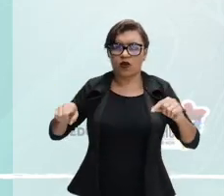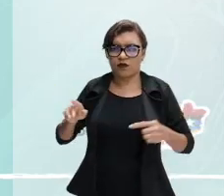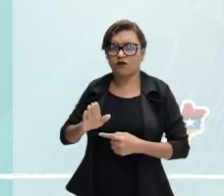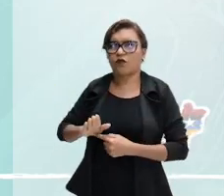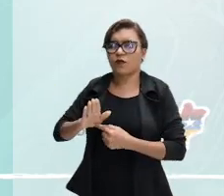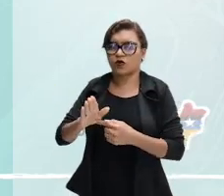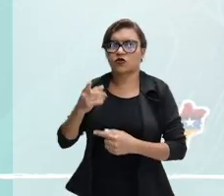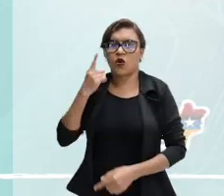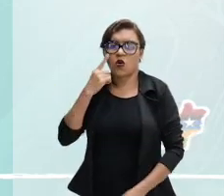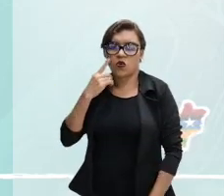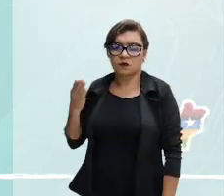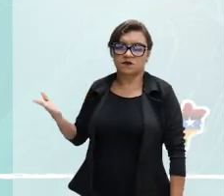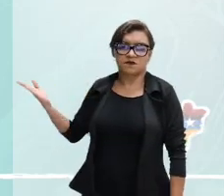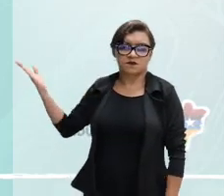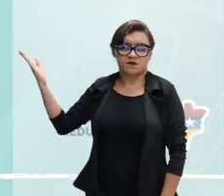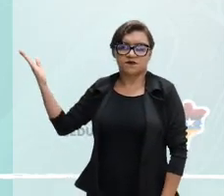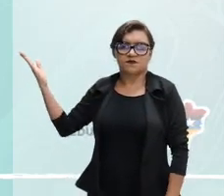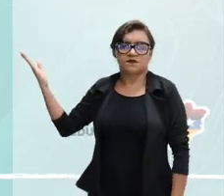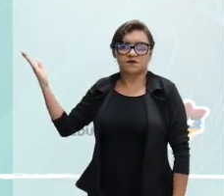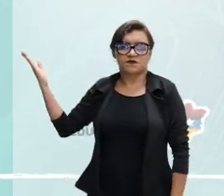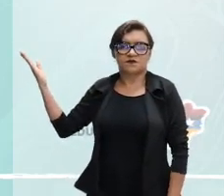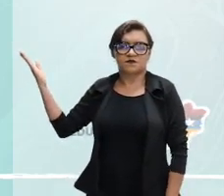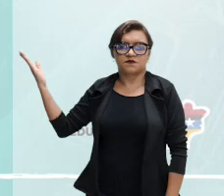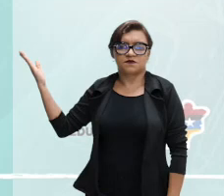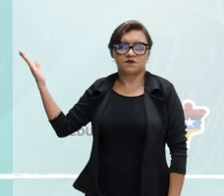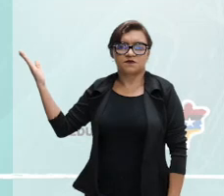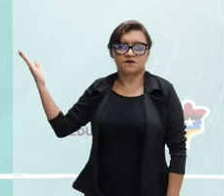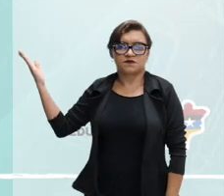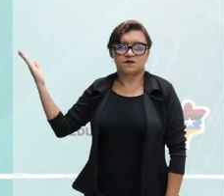18% estão com sobrepeso.